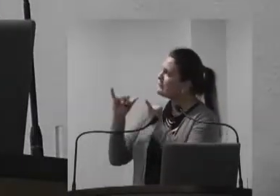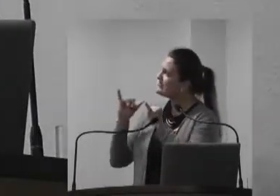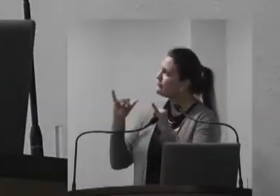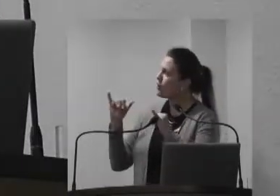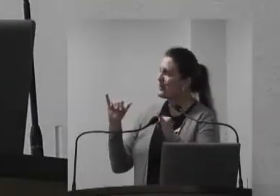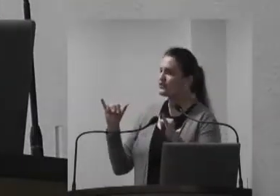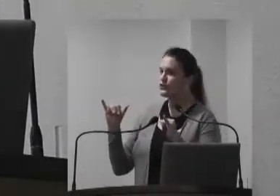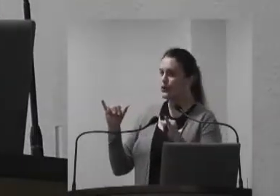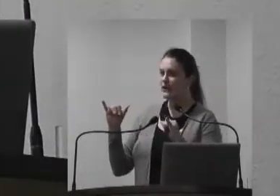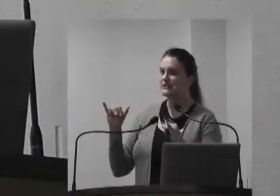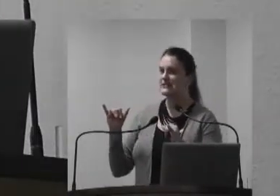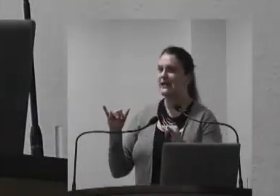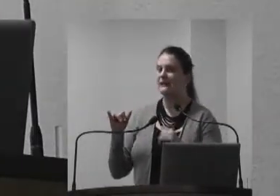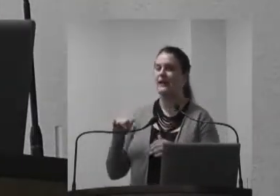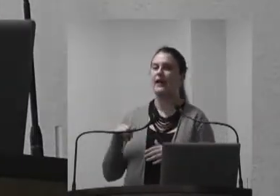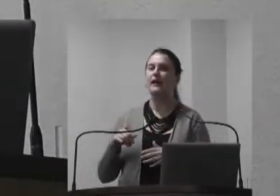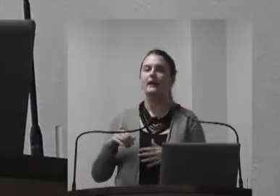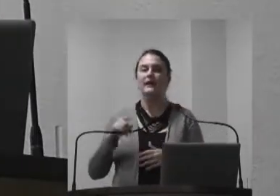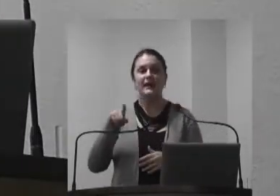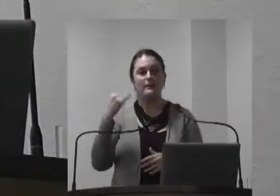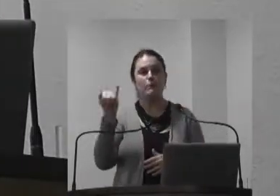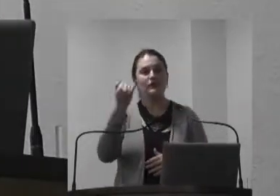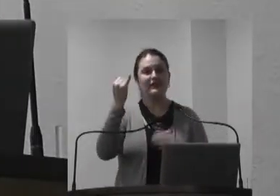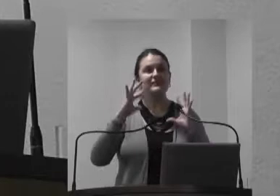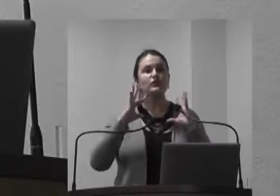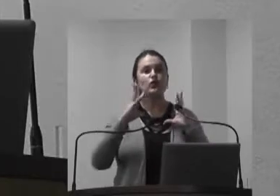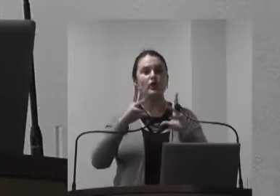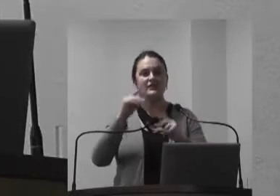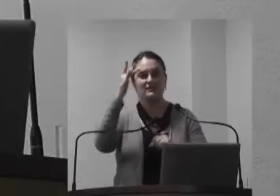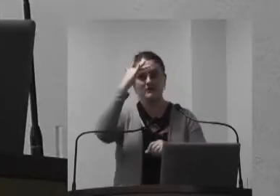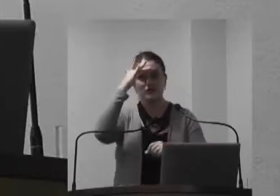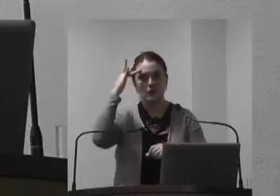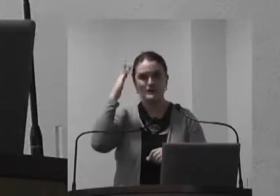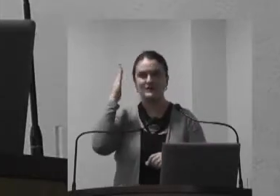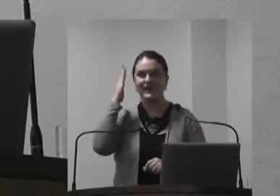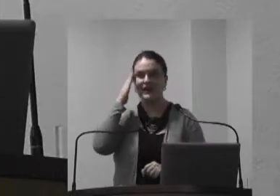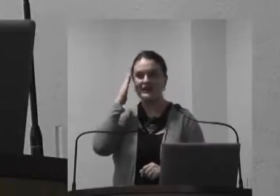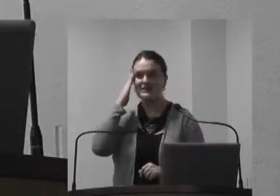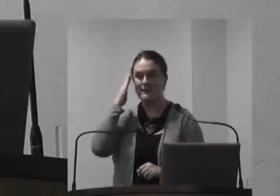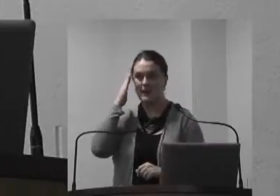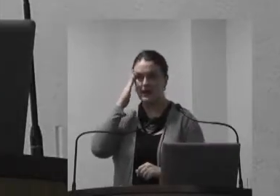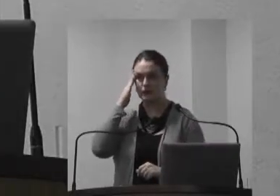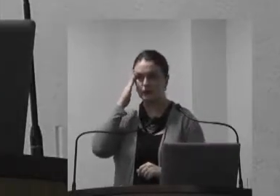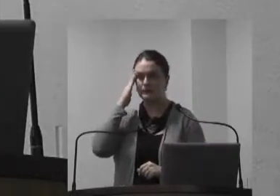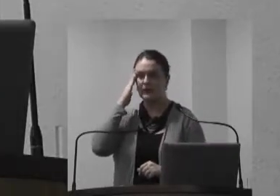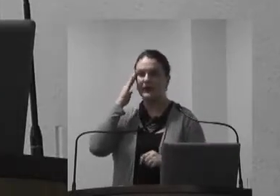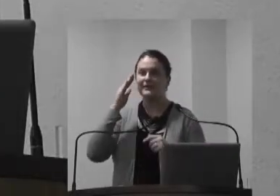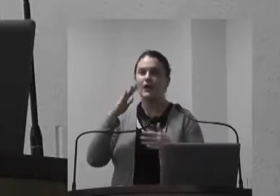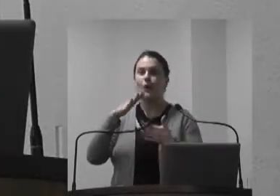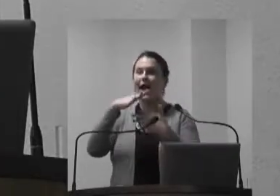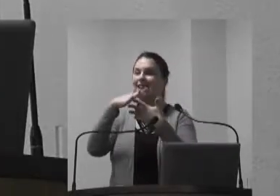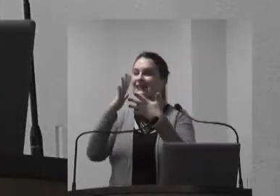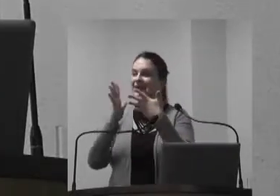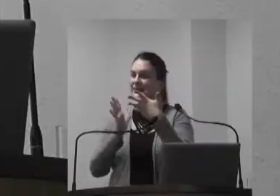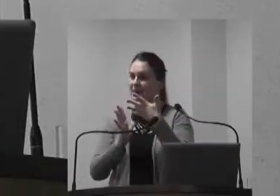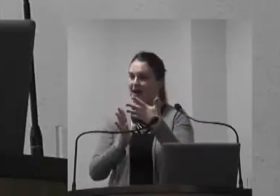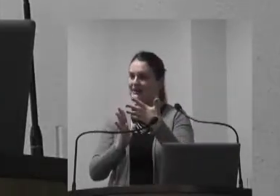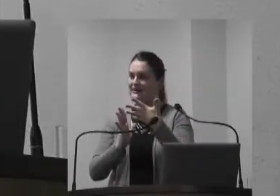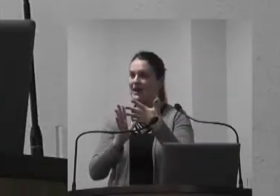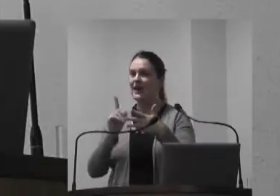tem algumas informações, né, que é importante todas as pessoas ficarem sabendo. Então,